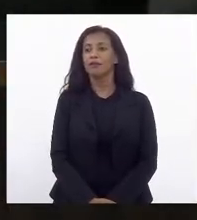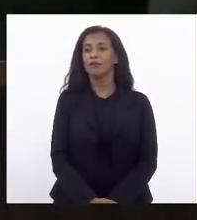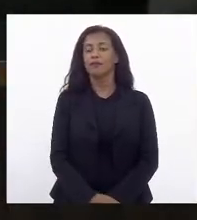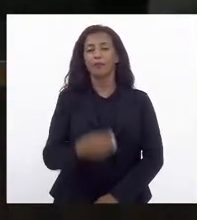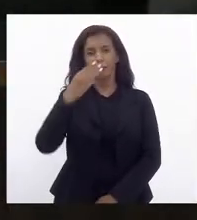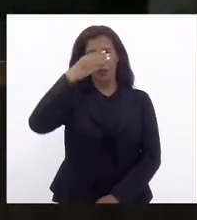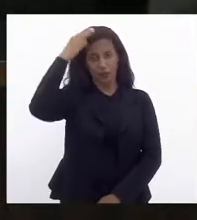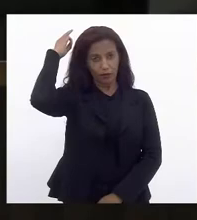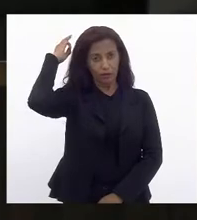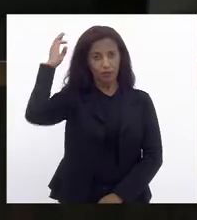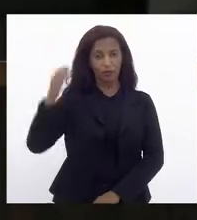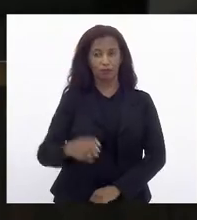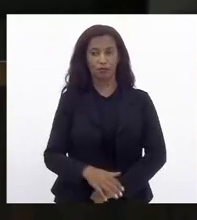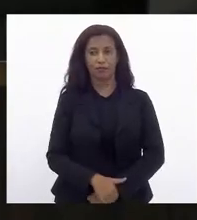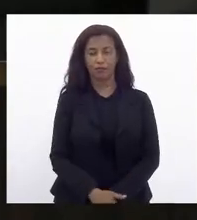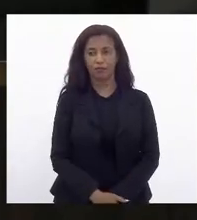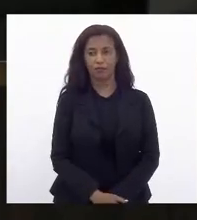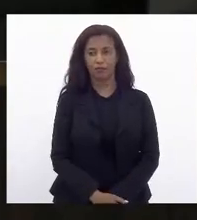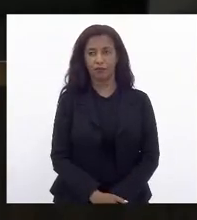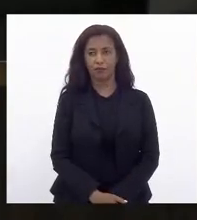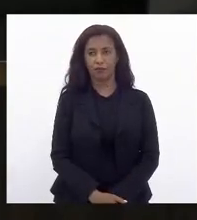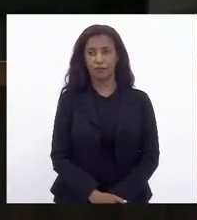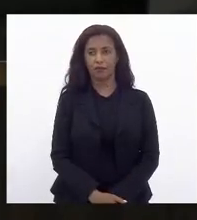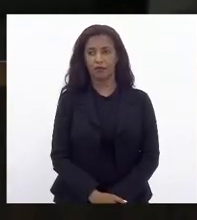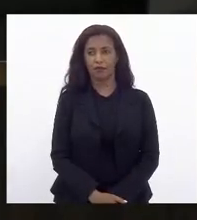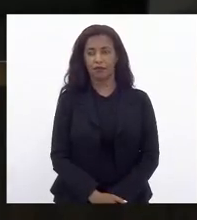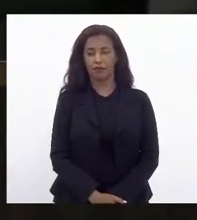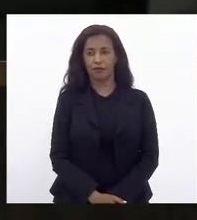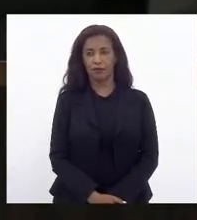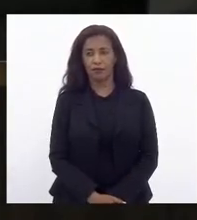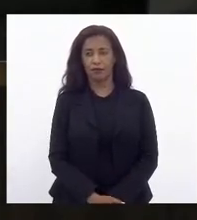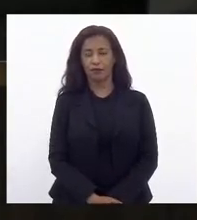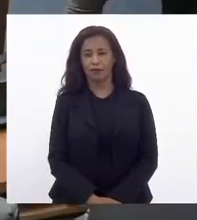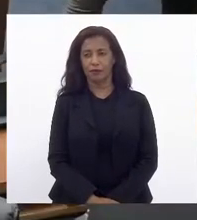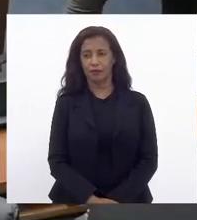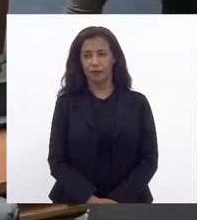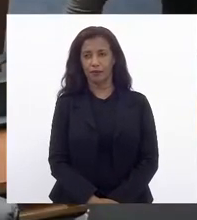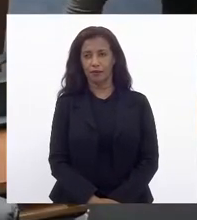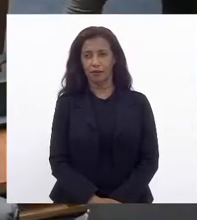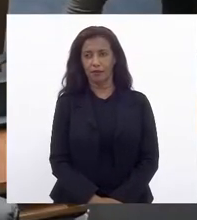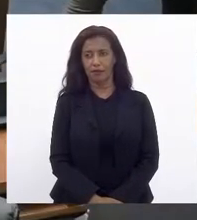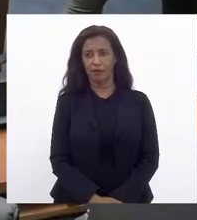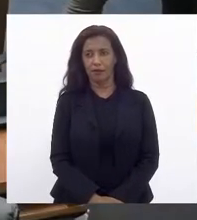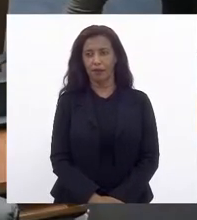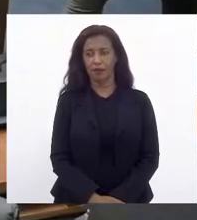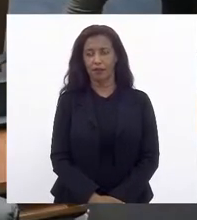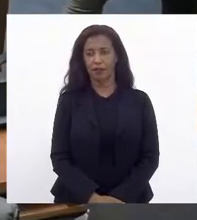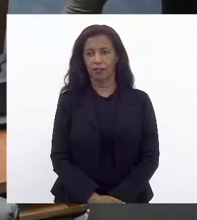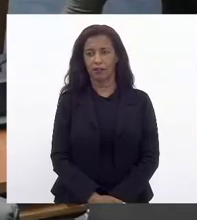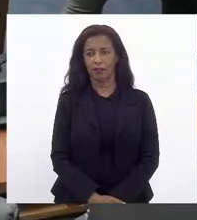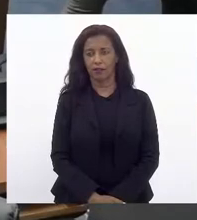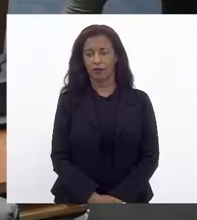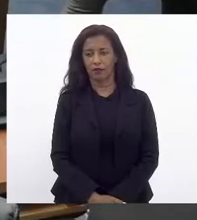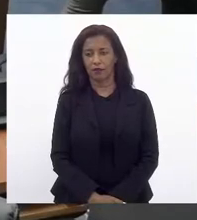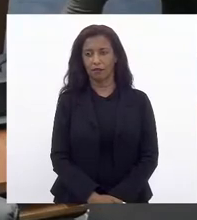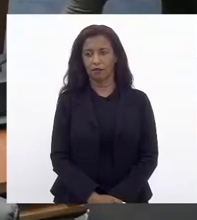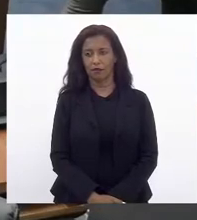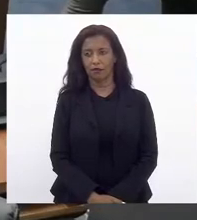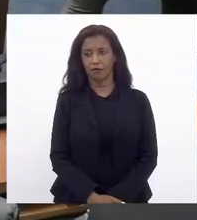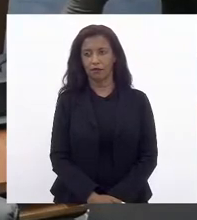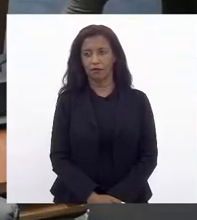Deputado Márcio. Então, deixa ele vai. Abstenção. Ô, presidente. Pela